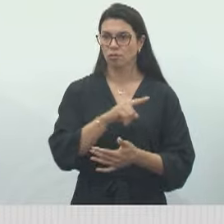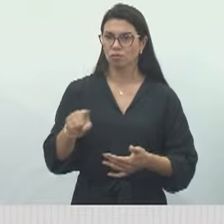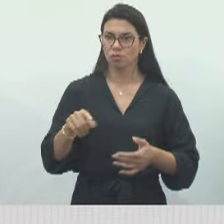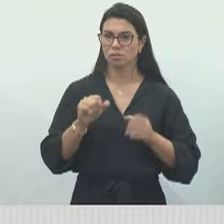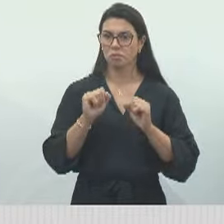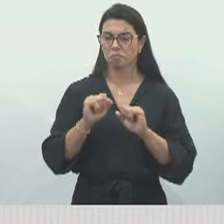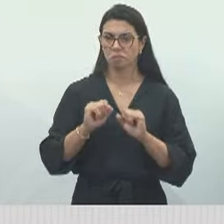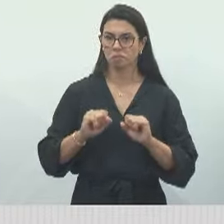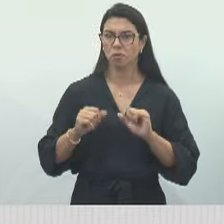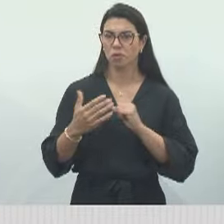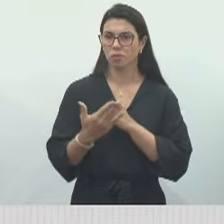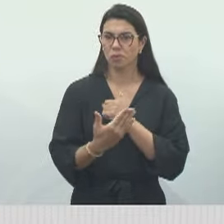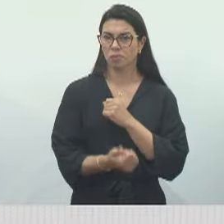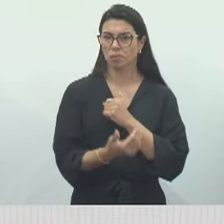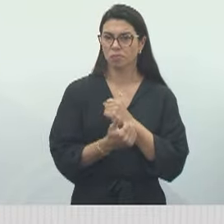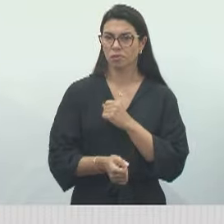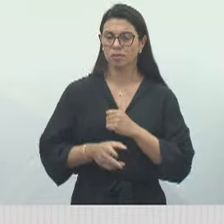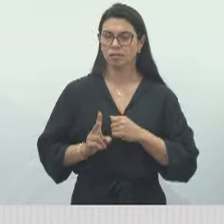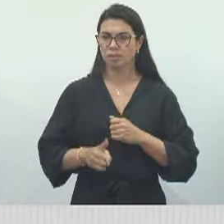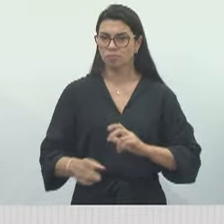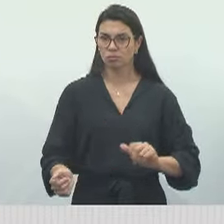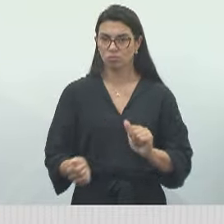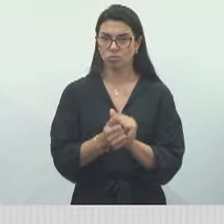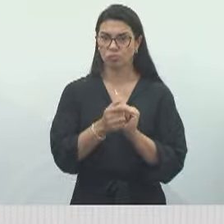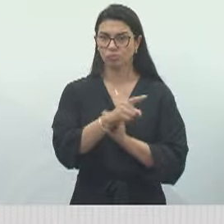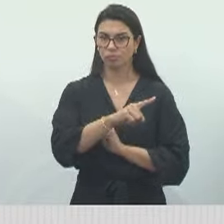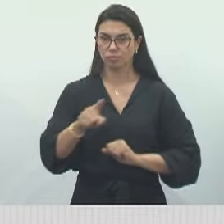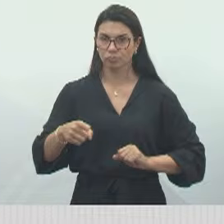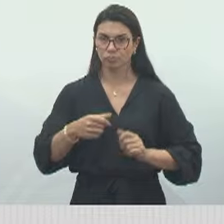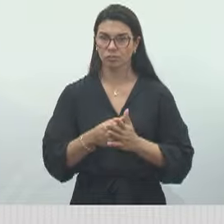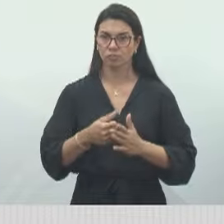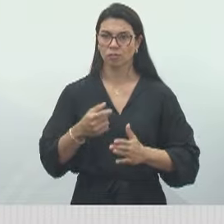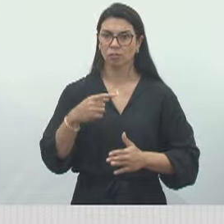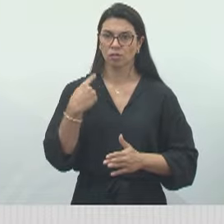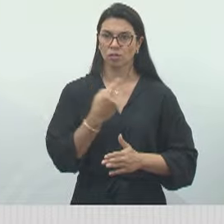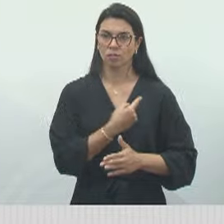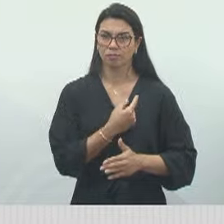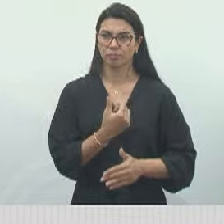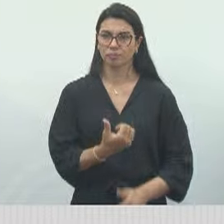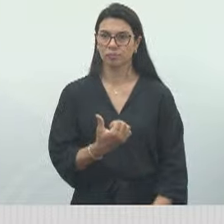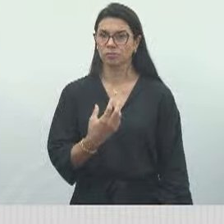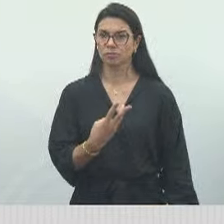Esporte, sempre perto de você aí. Nosso telefone